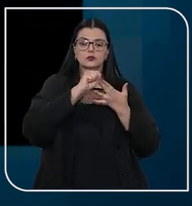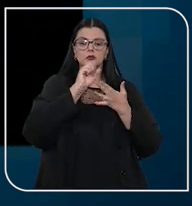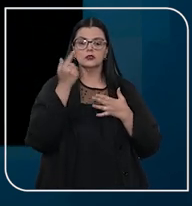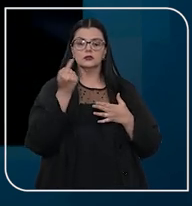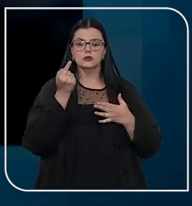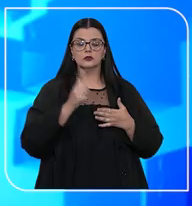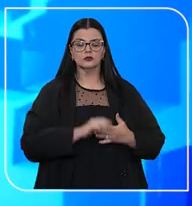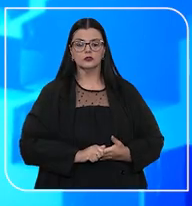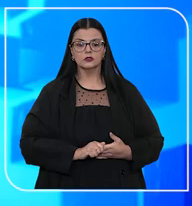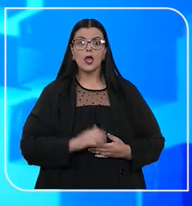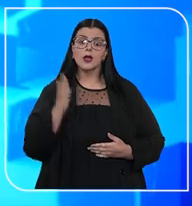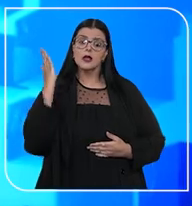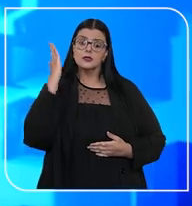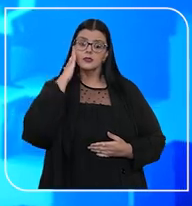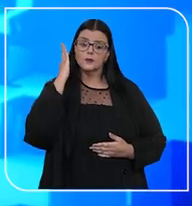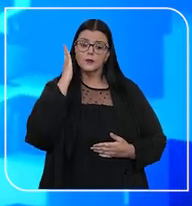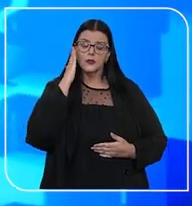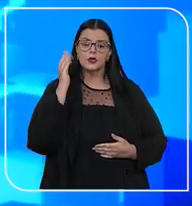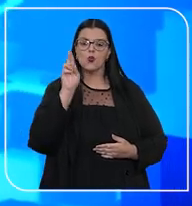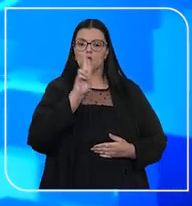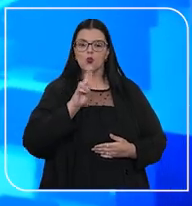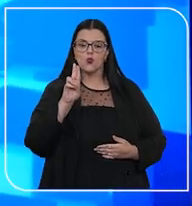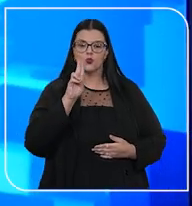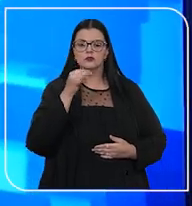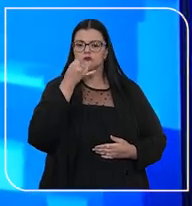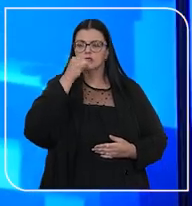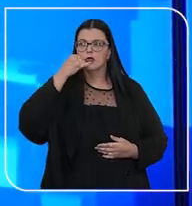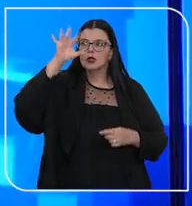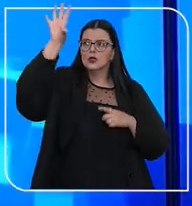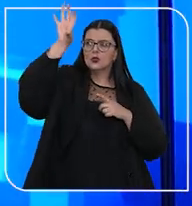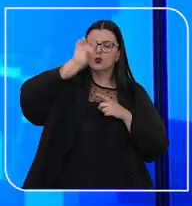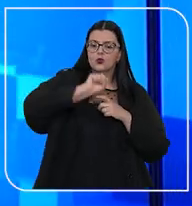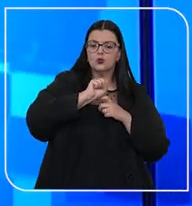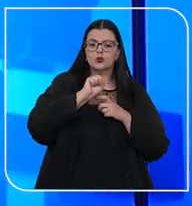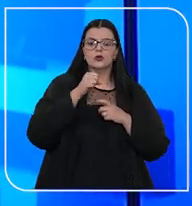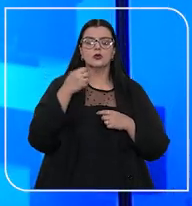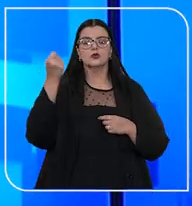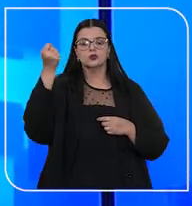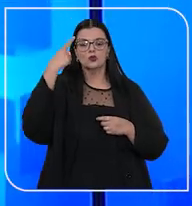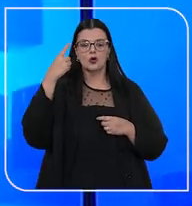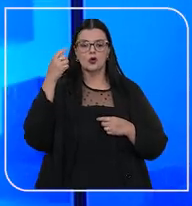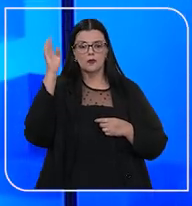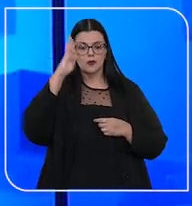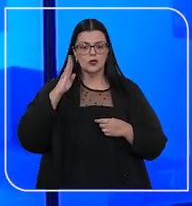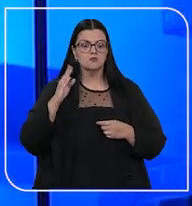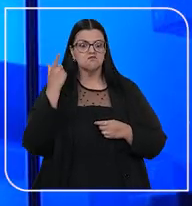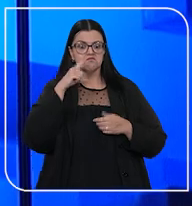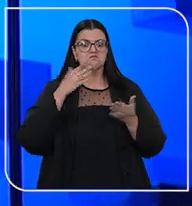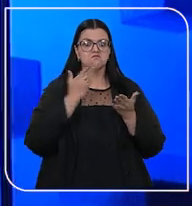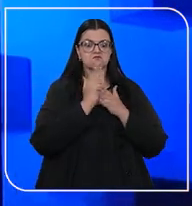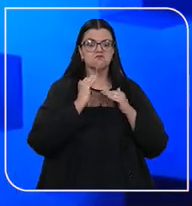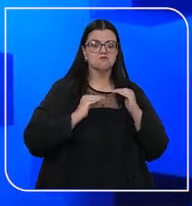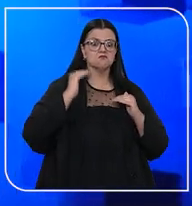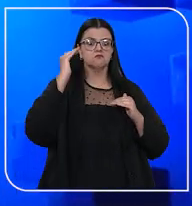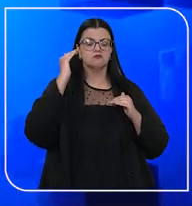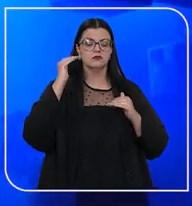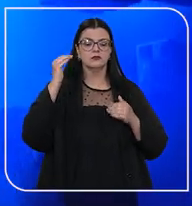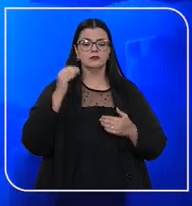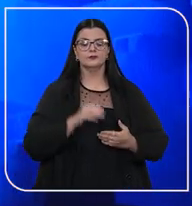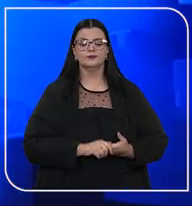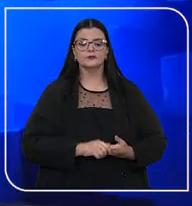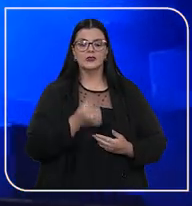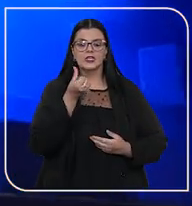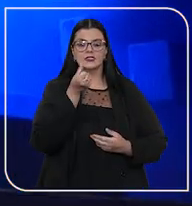súmula 7. Você sabia que o uso de energia solar no Brasil bateu um novo recorde este ano?